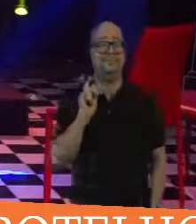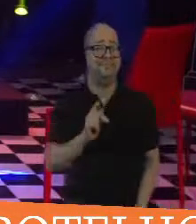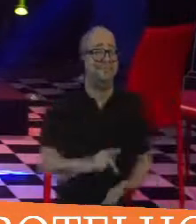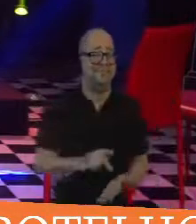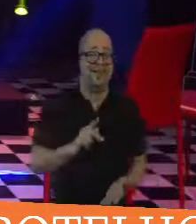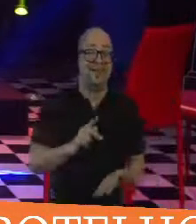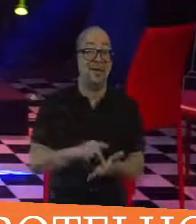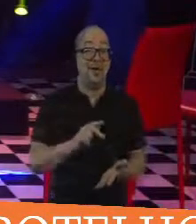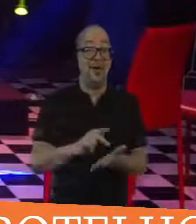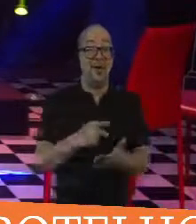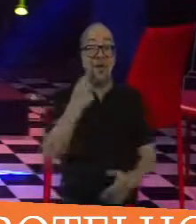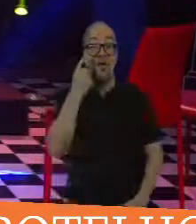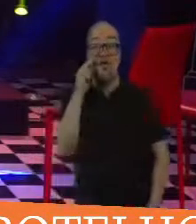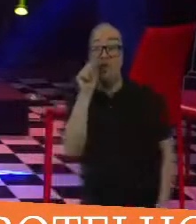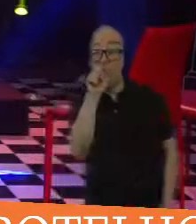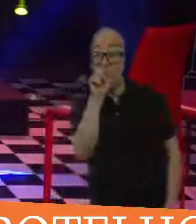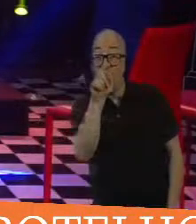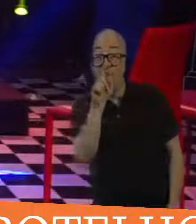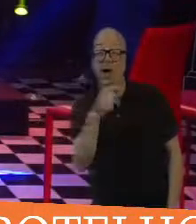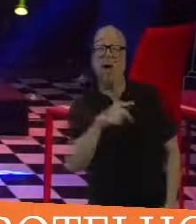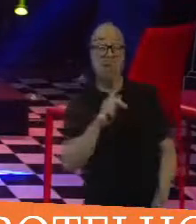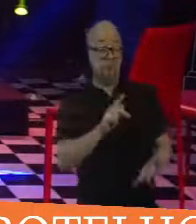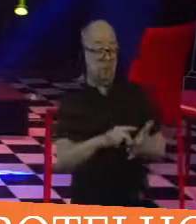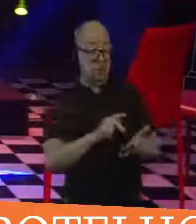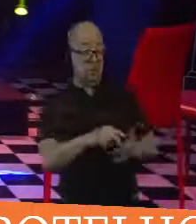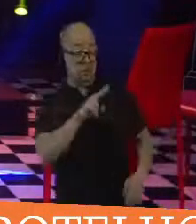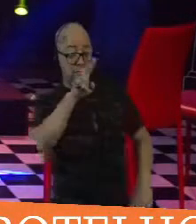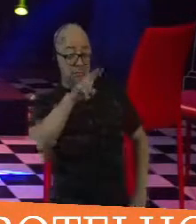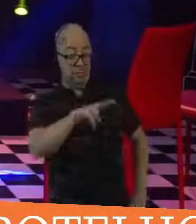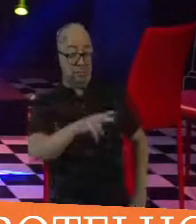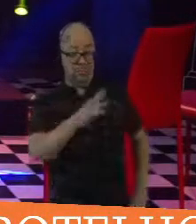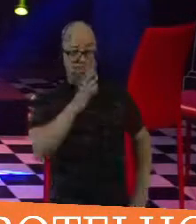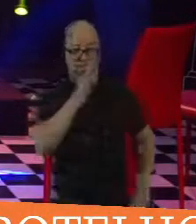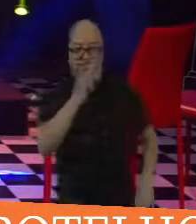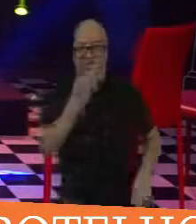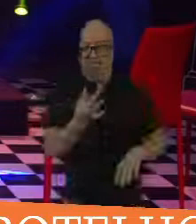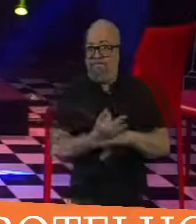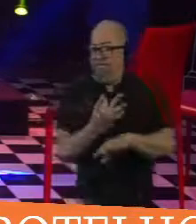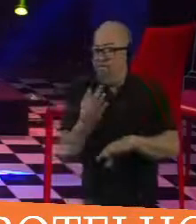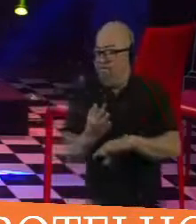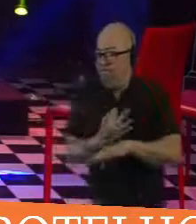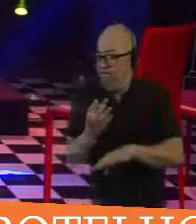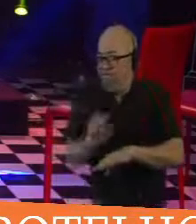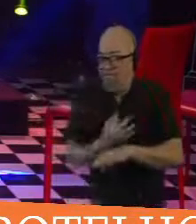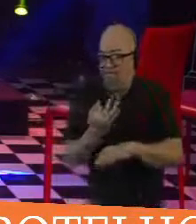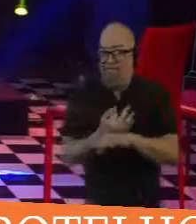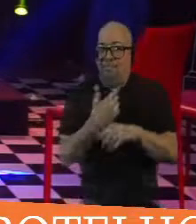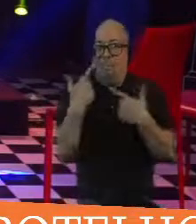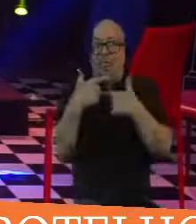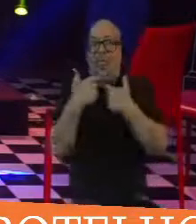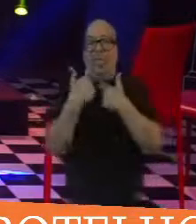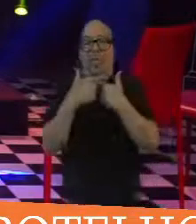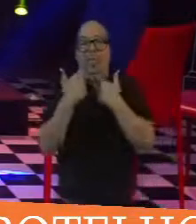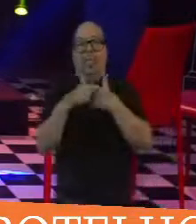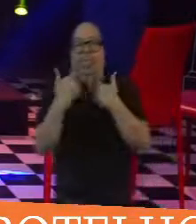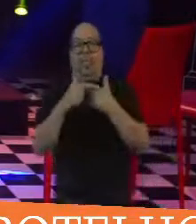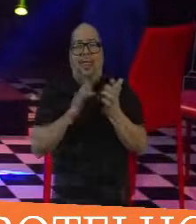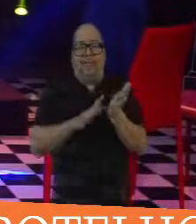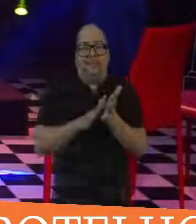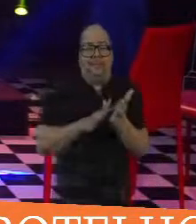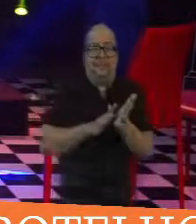contaram que tive mesmo de fazer esforço pra ninguém